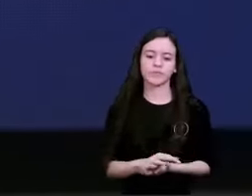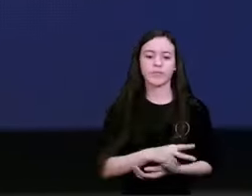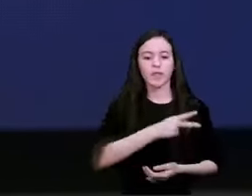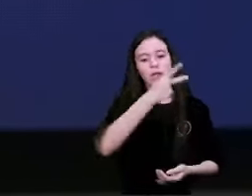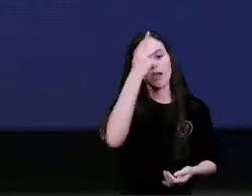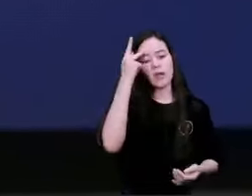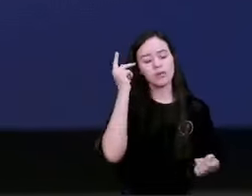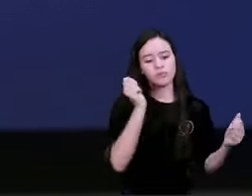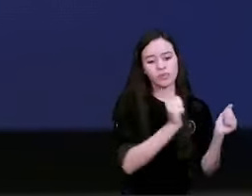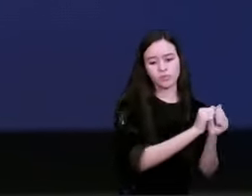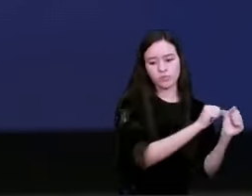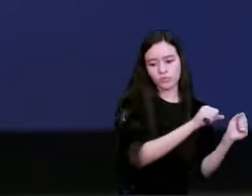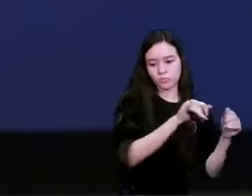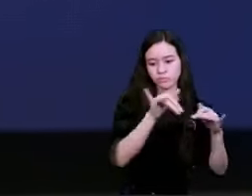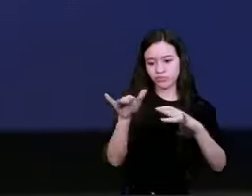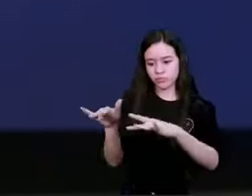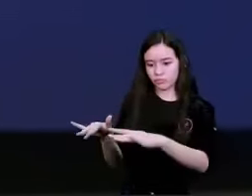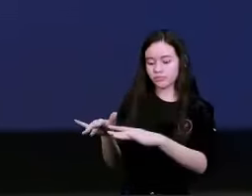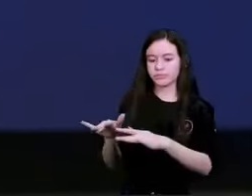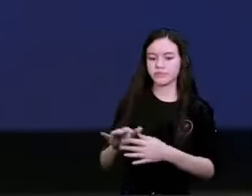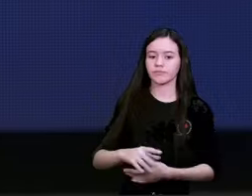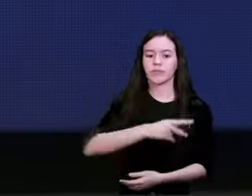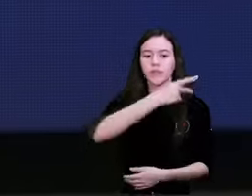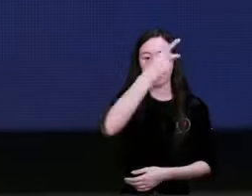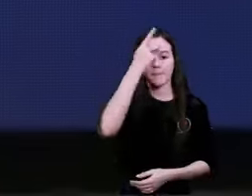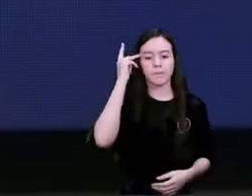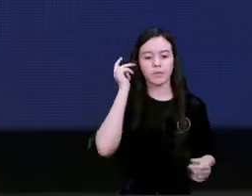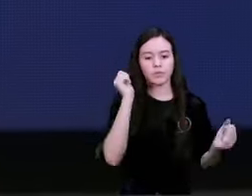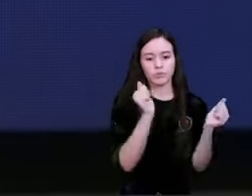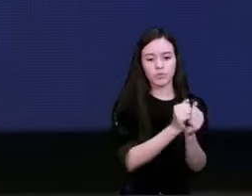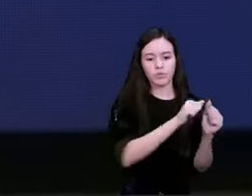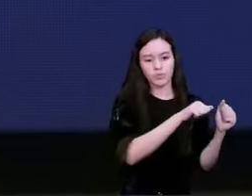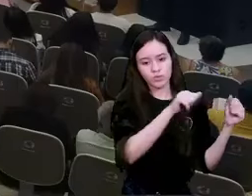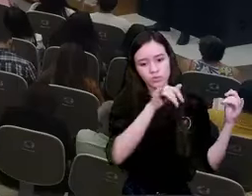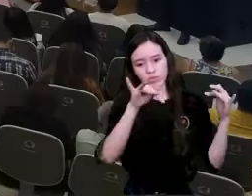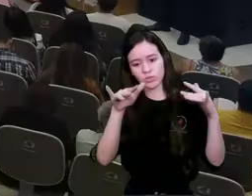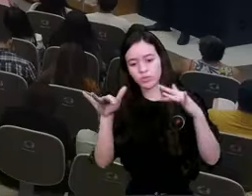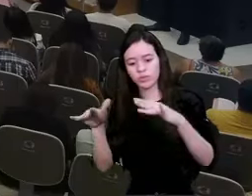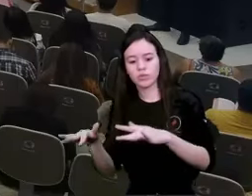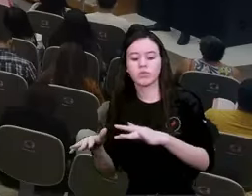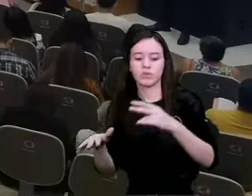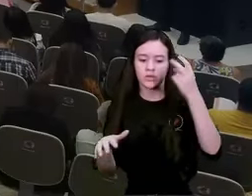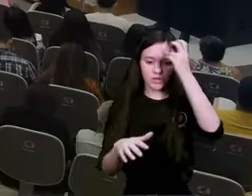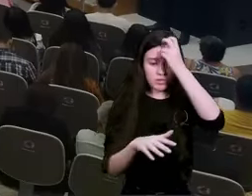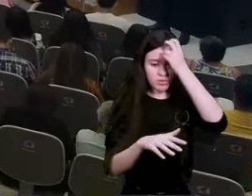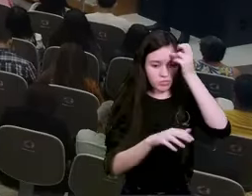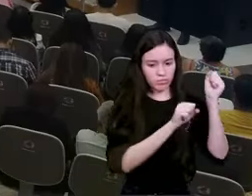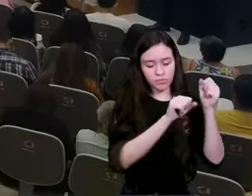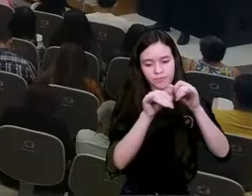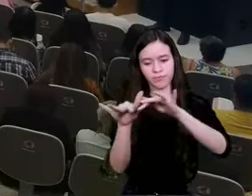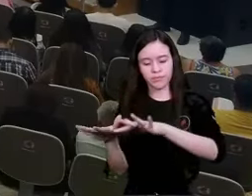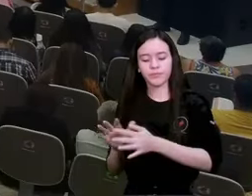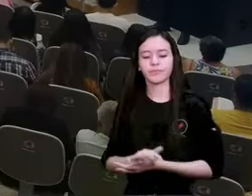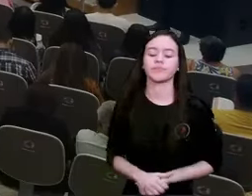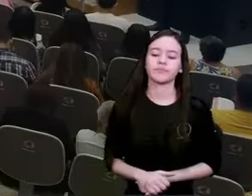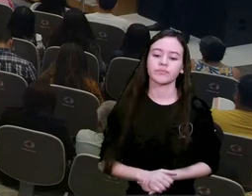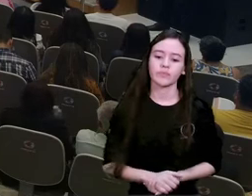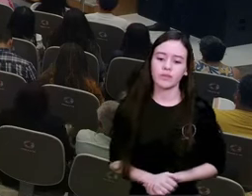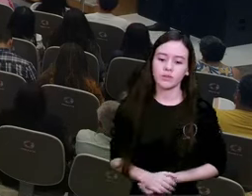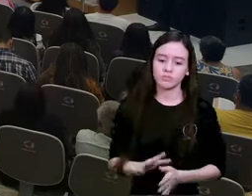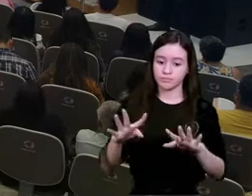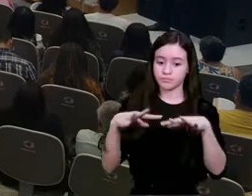que vinham com ele do... As pessoas que vinham com ele do Egito. Olha para cá e